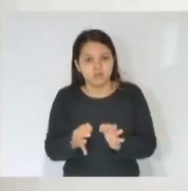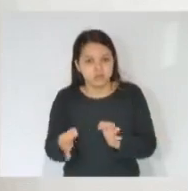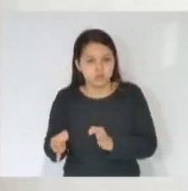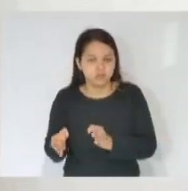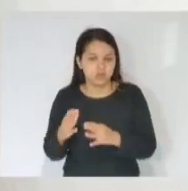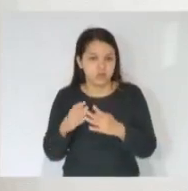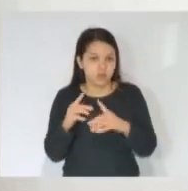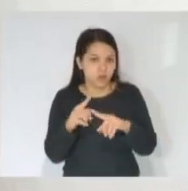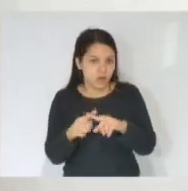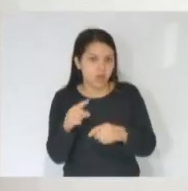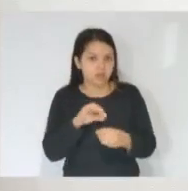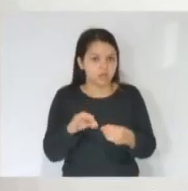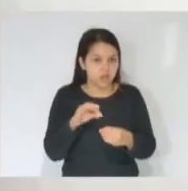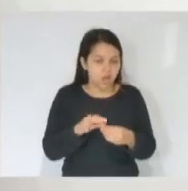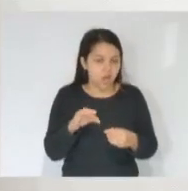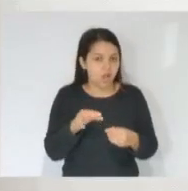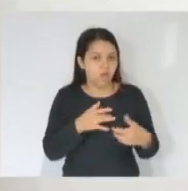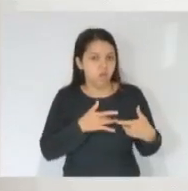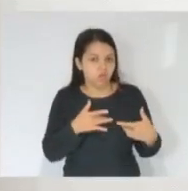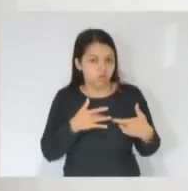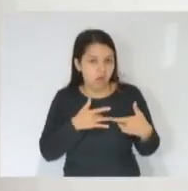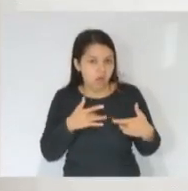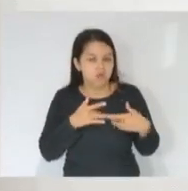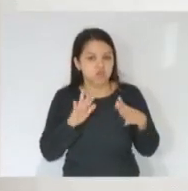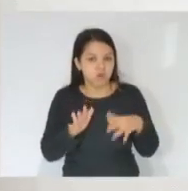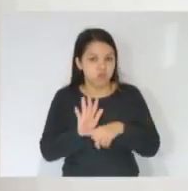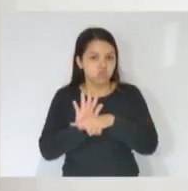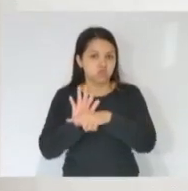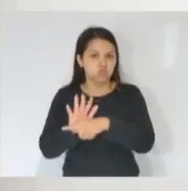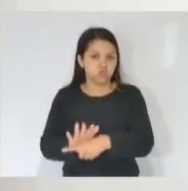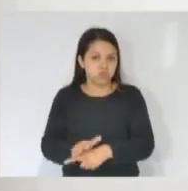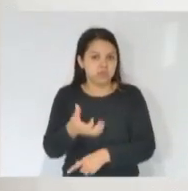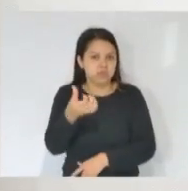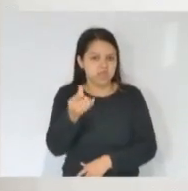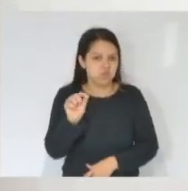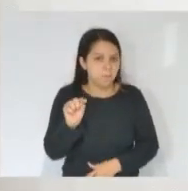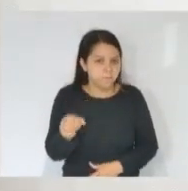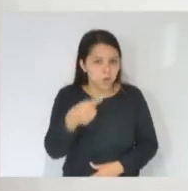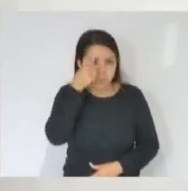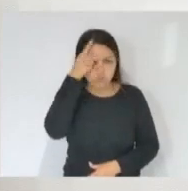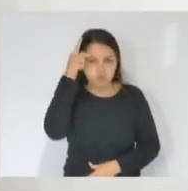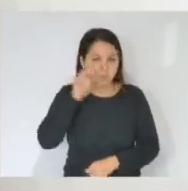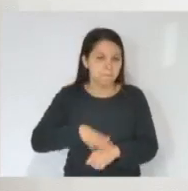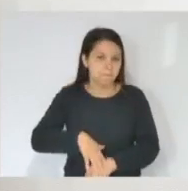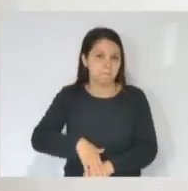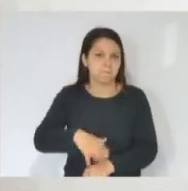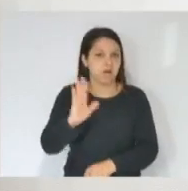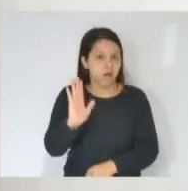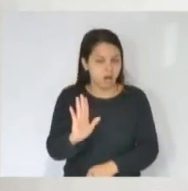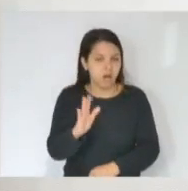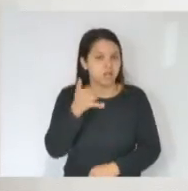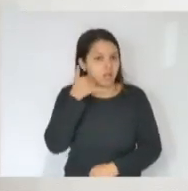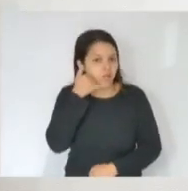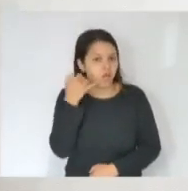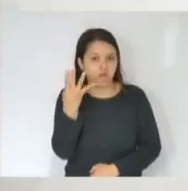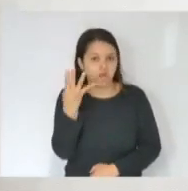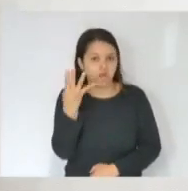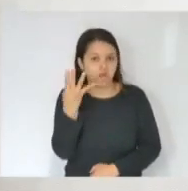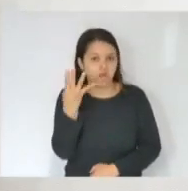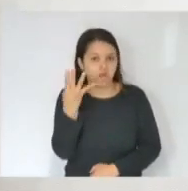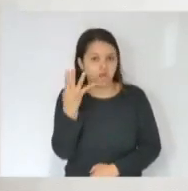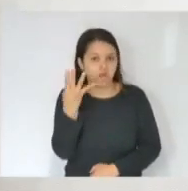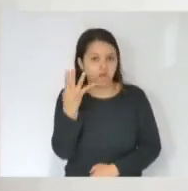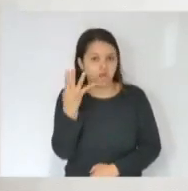já atendemos mais de 6 mil pessoas com telefone 24 horas, dando auxílio, visita domiciliar.